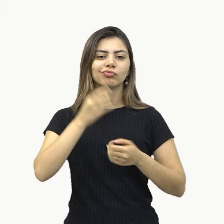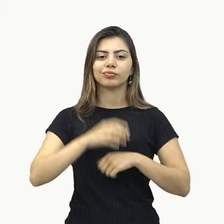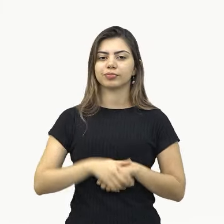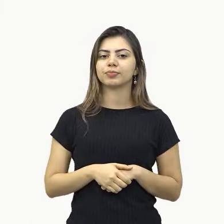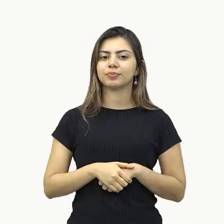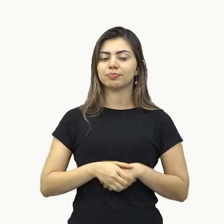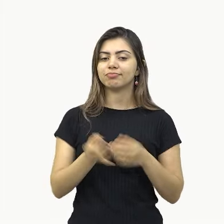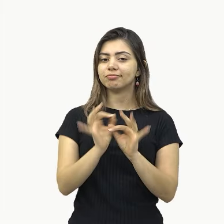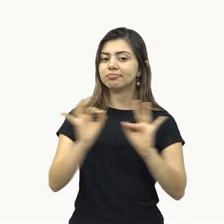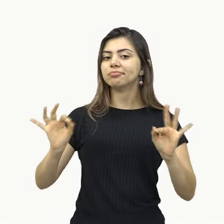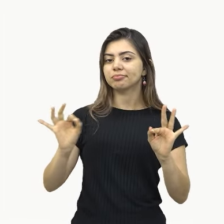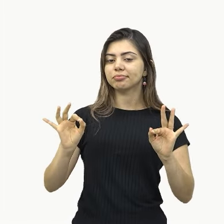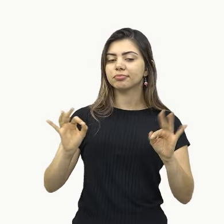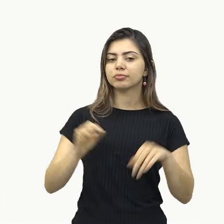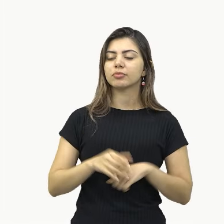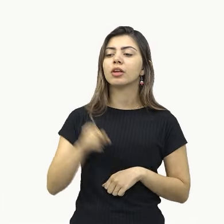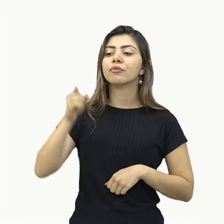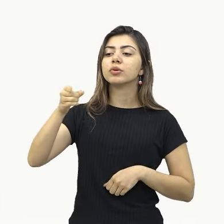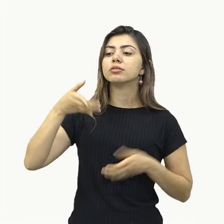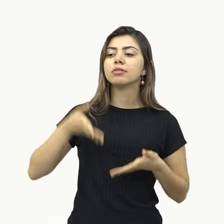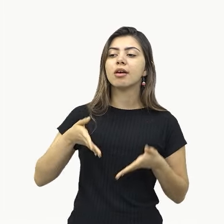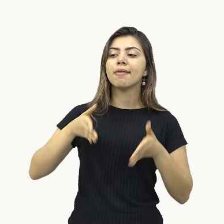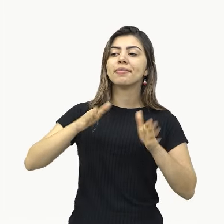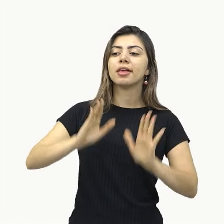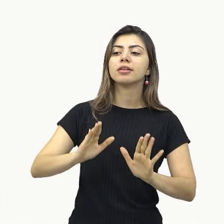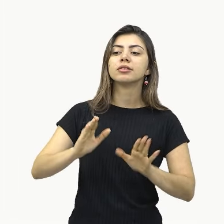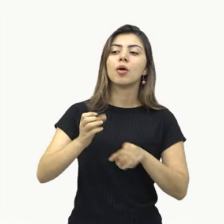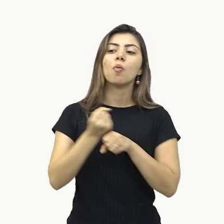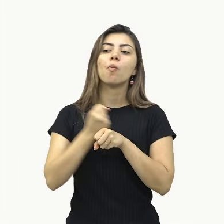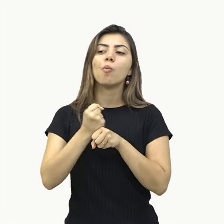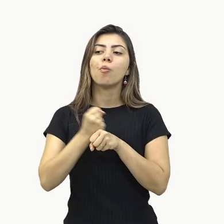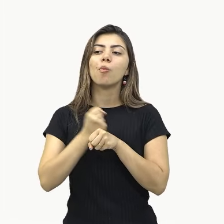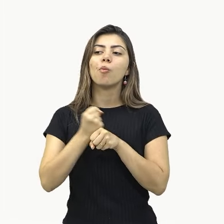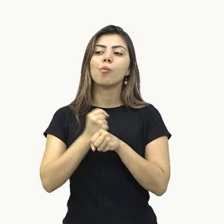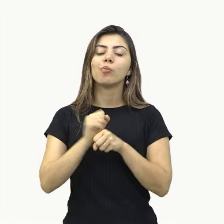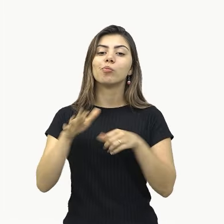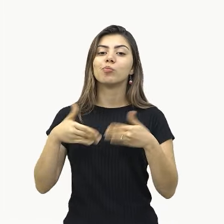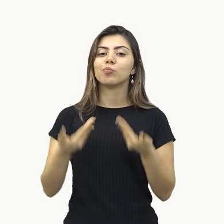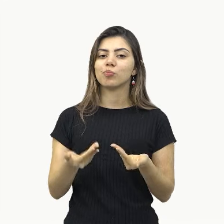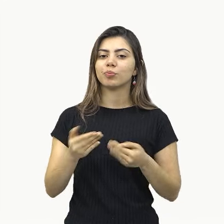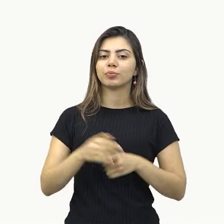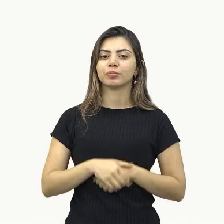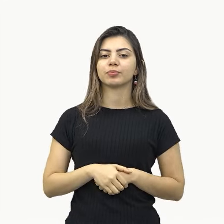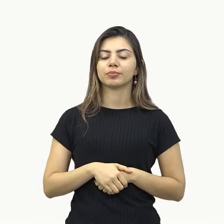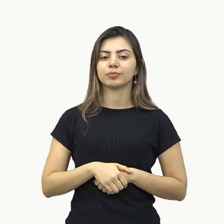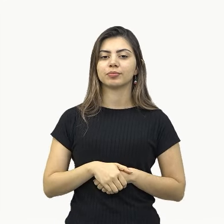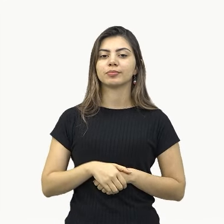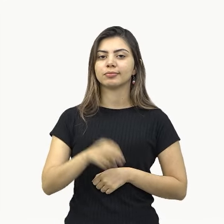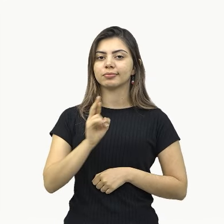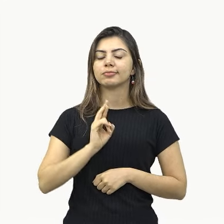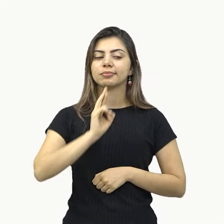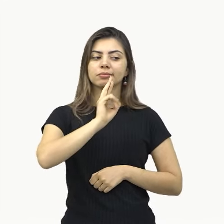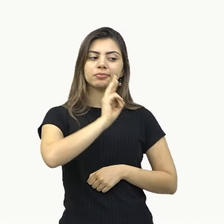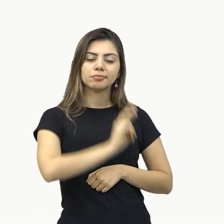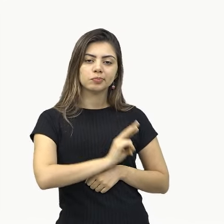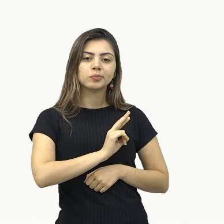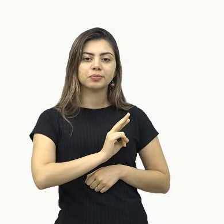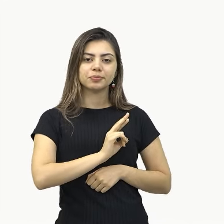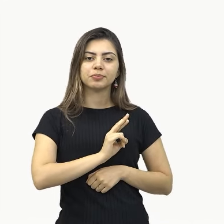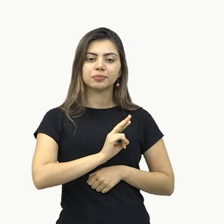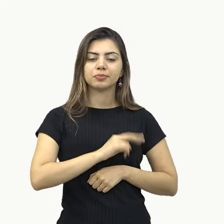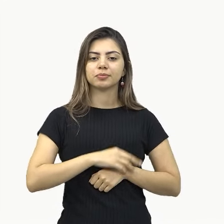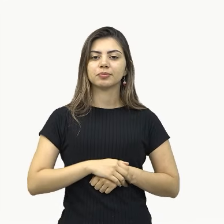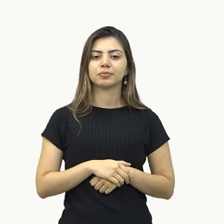born? Quando você nasceu? Olha aí a pergunta de quando você nasceu em inglês, né? I was born, eu nasci, em